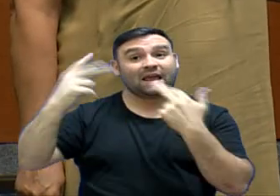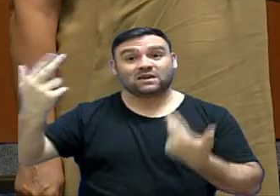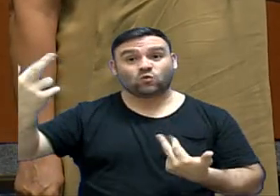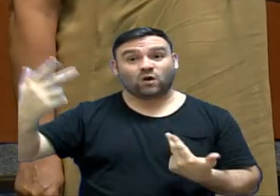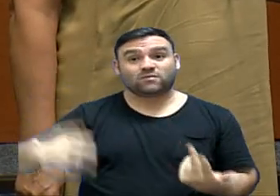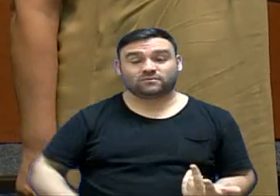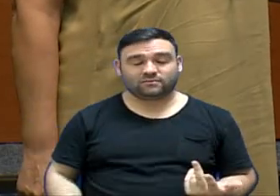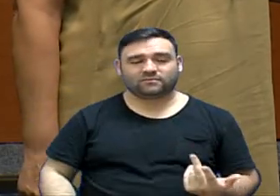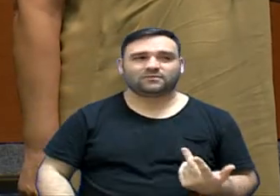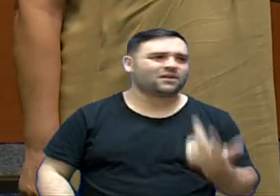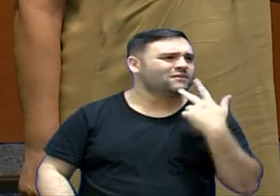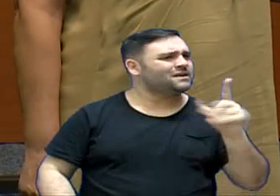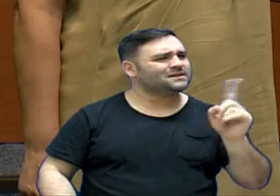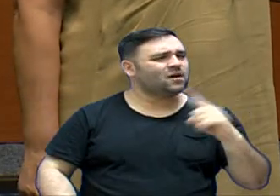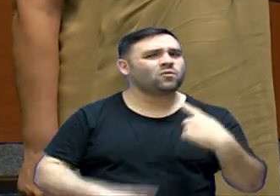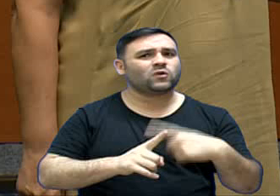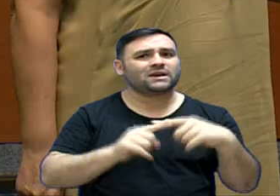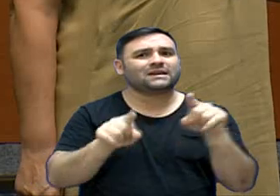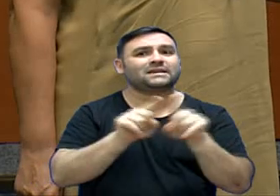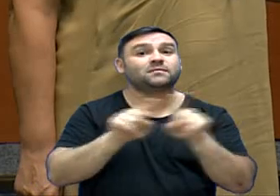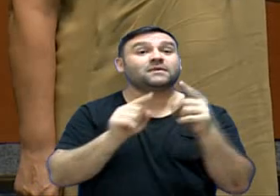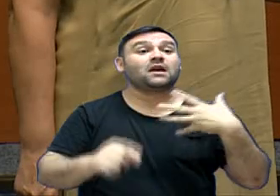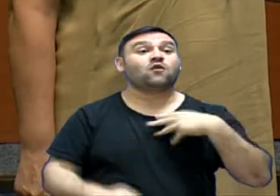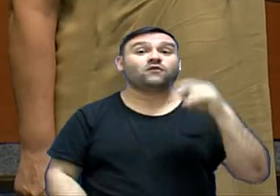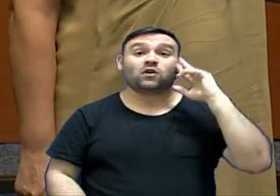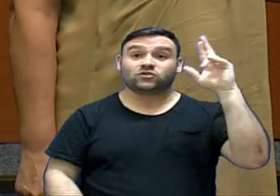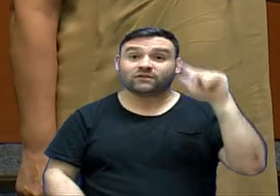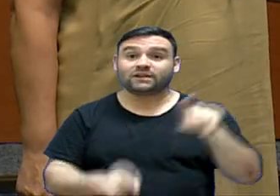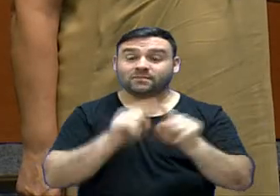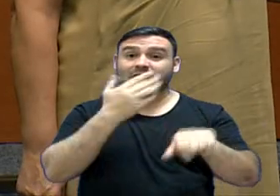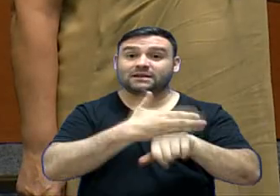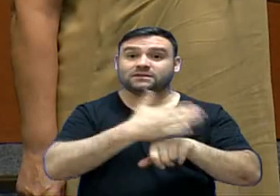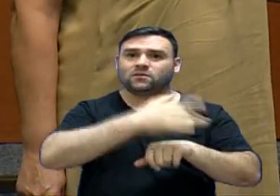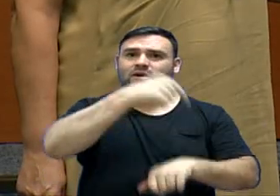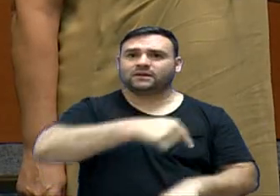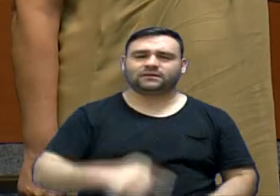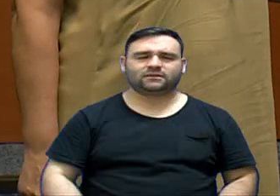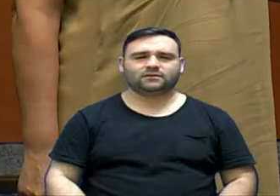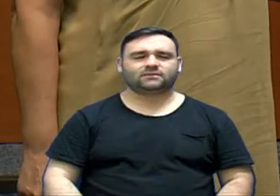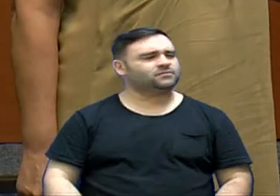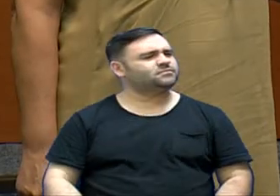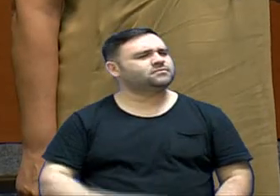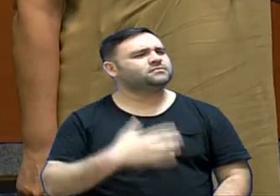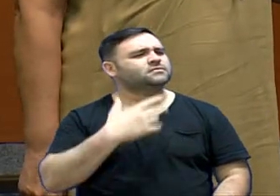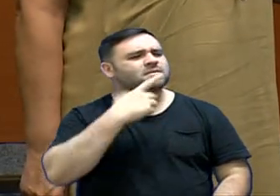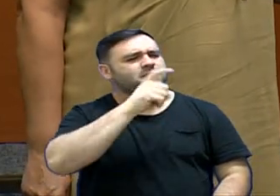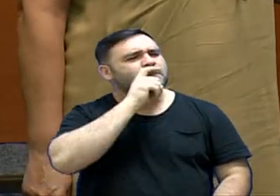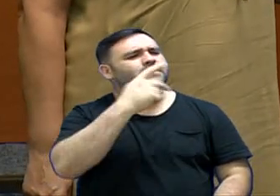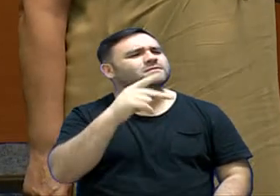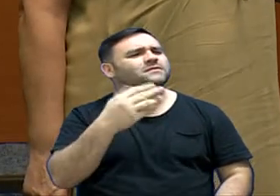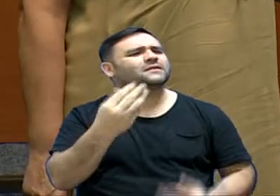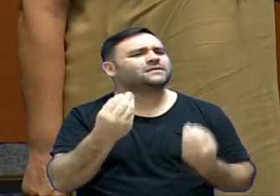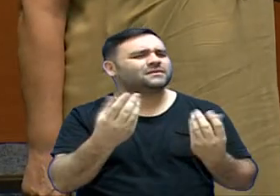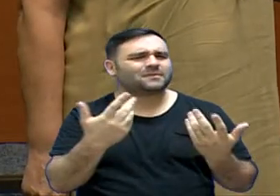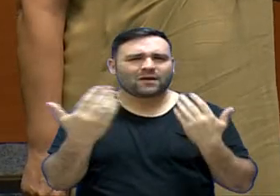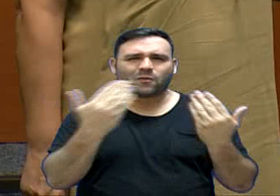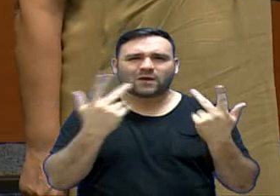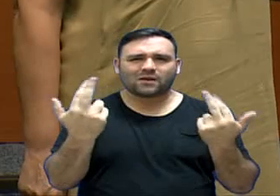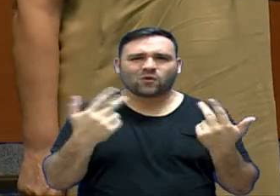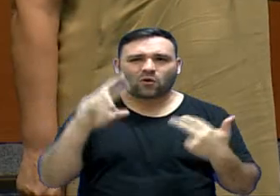aqui. Eu disse, não, mas inclusive o filho do chefe de lá fez residência aqui. Mas quem é seu pai? Você quer se comparar a